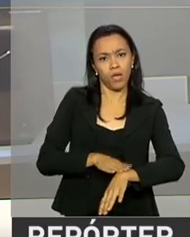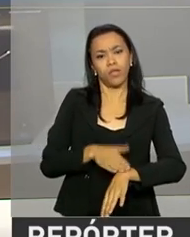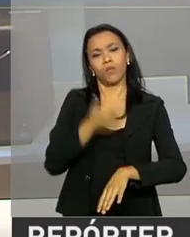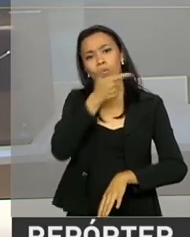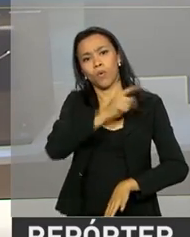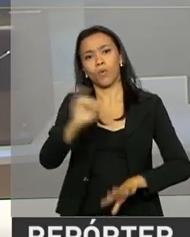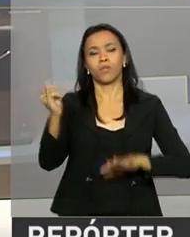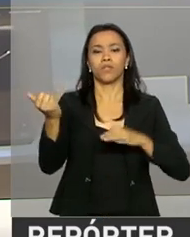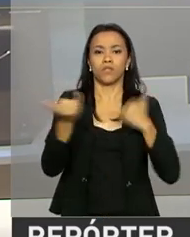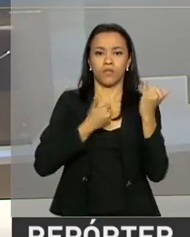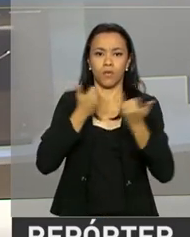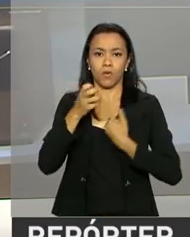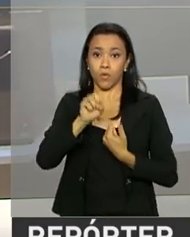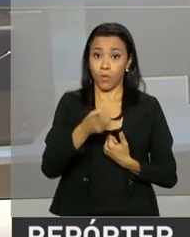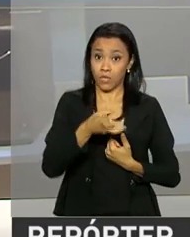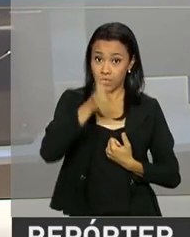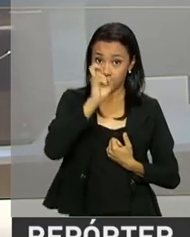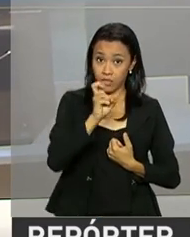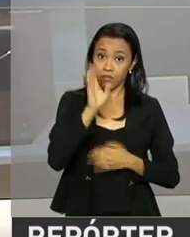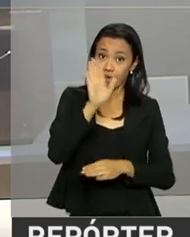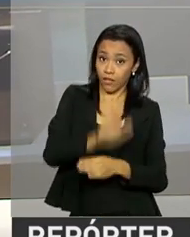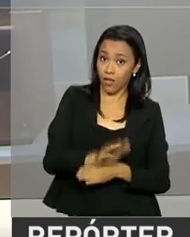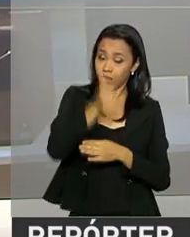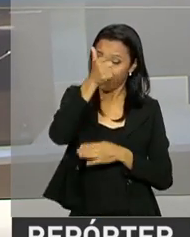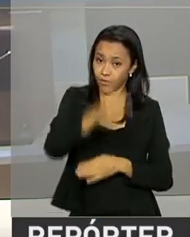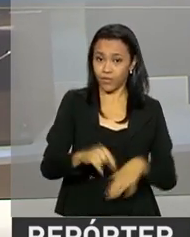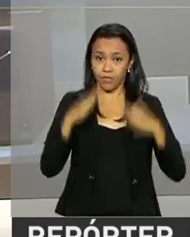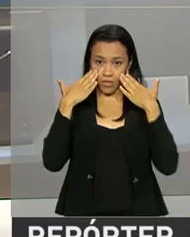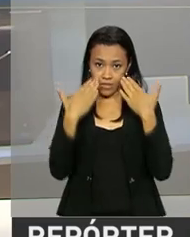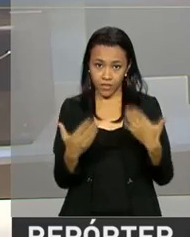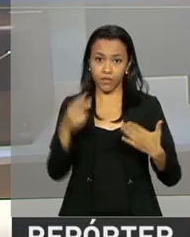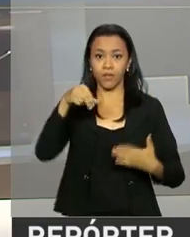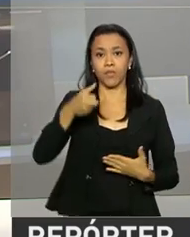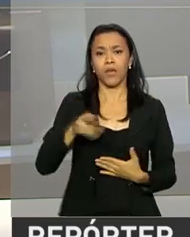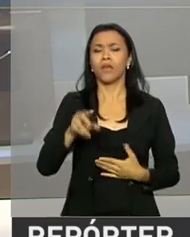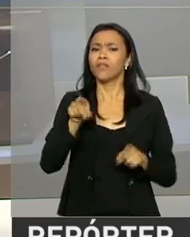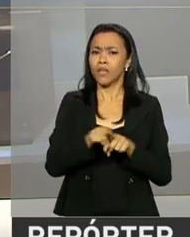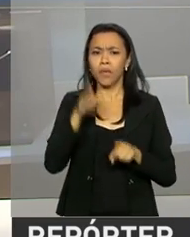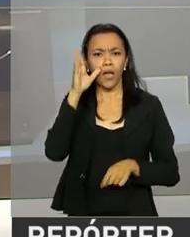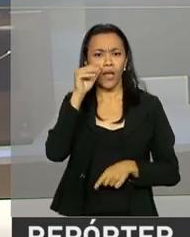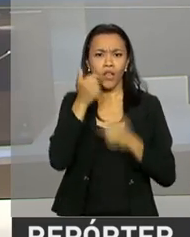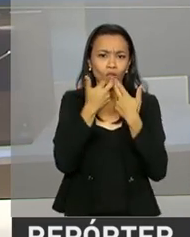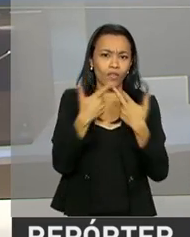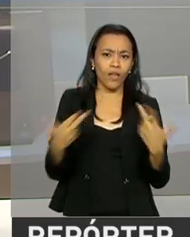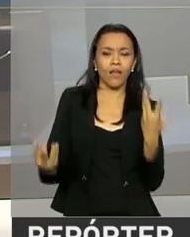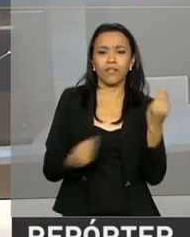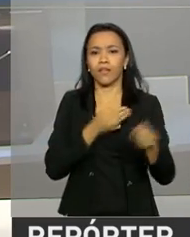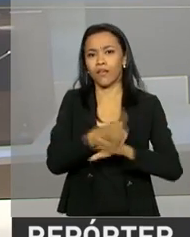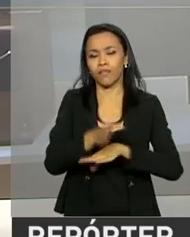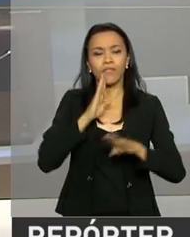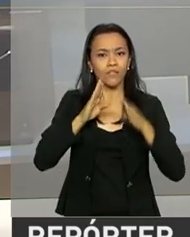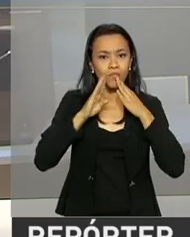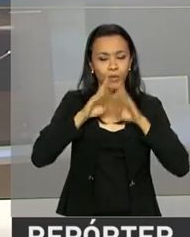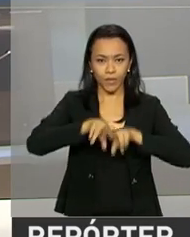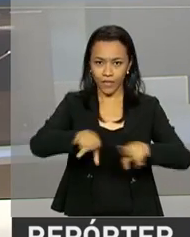outras informações ou às 5 da tarde na próxima edição do Repórter NBR. Acompanhe também as novidades pelas nossas redes